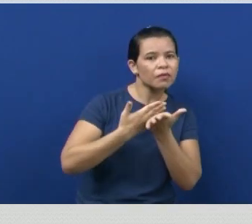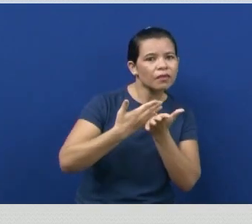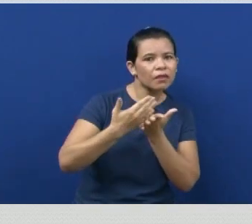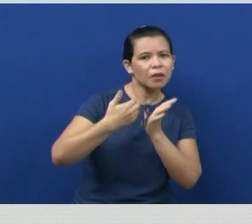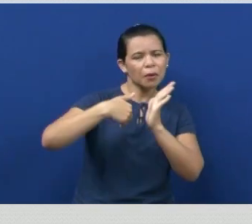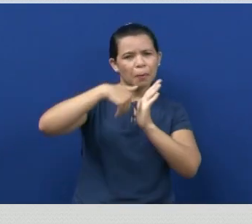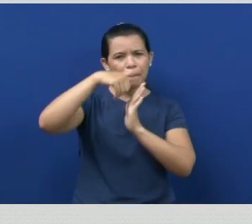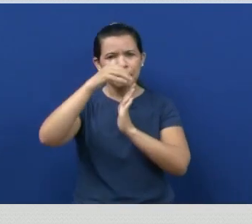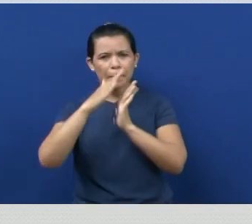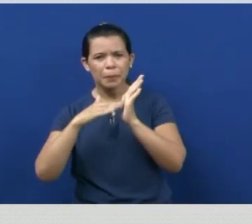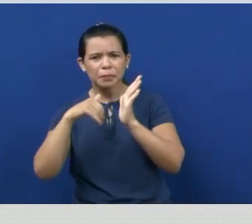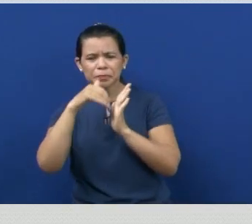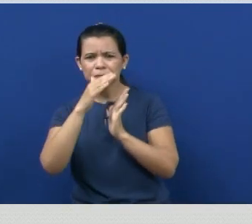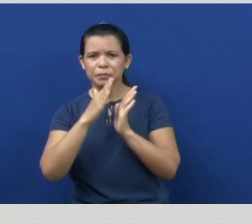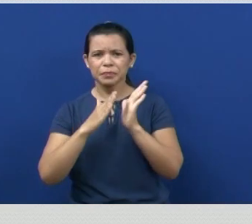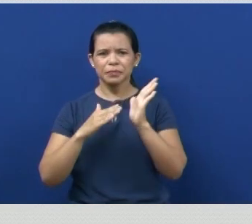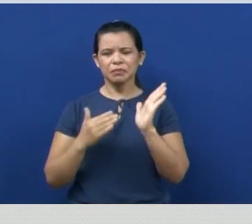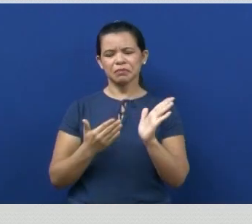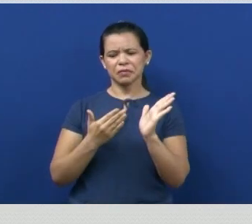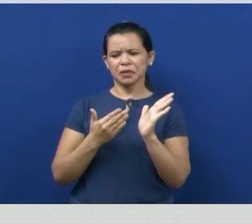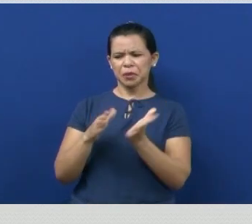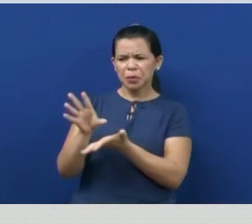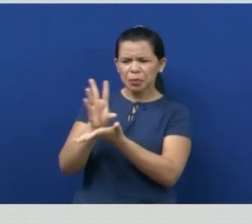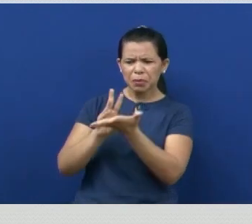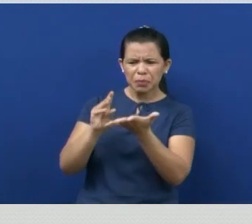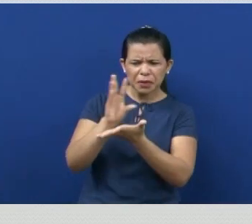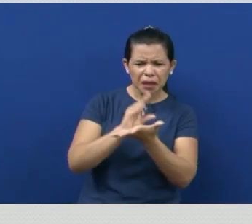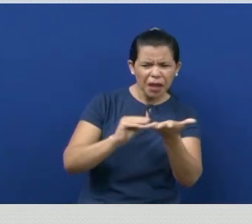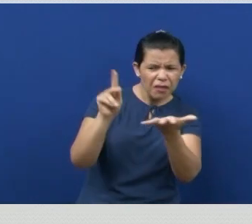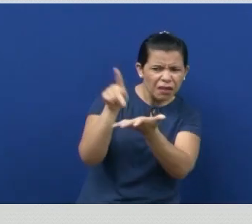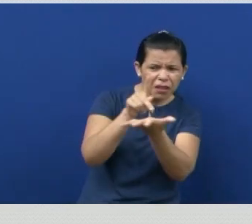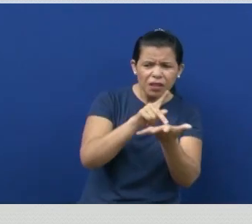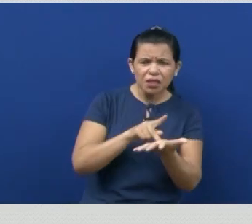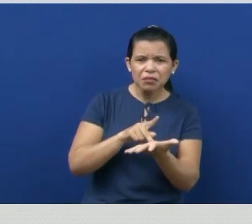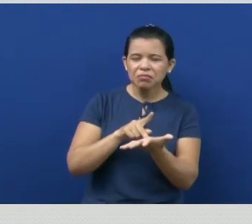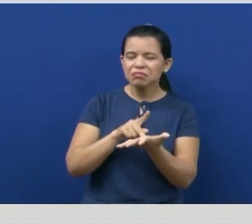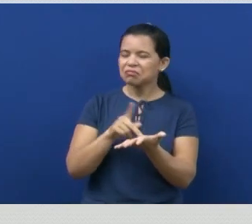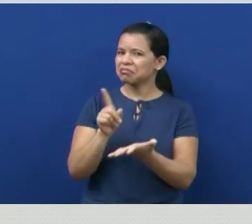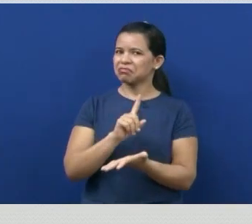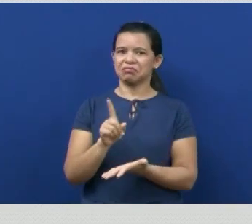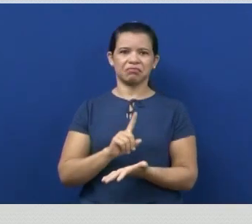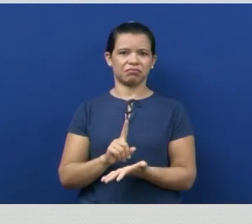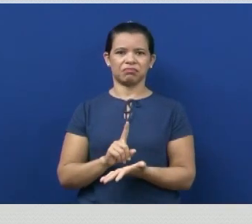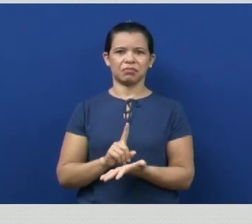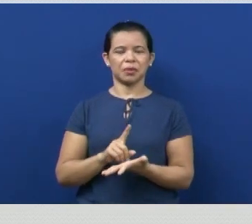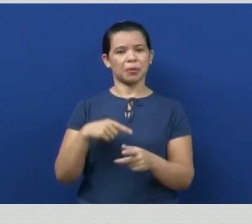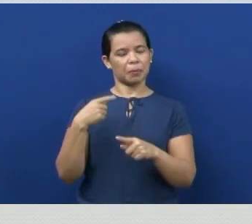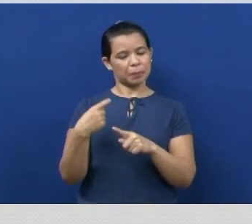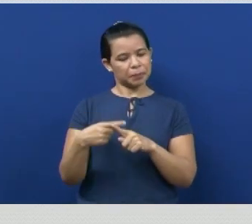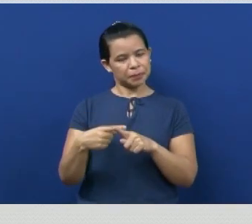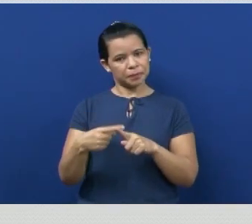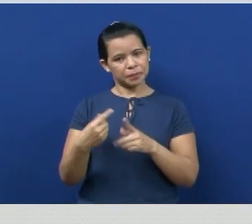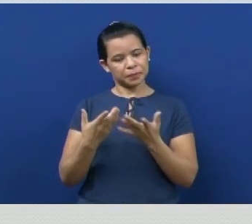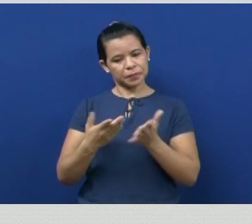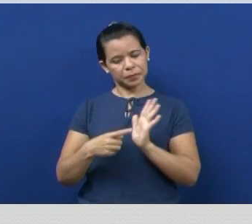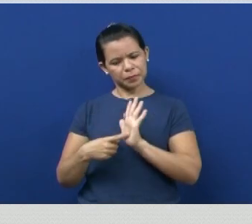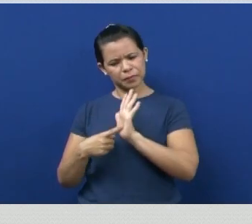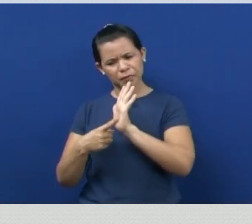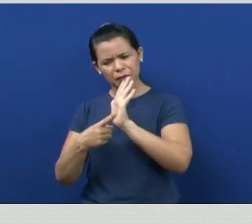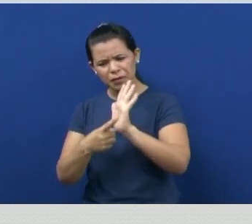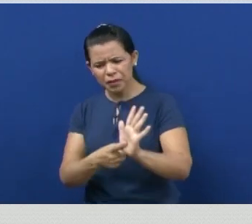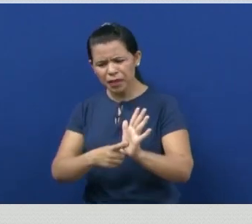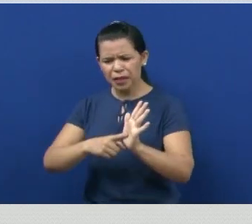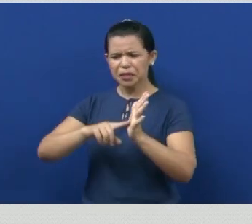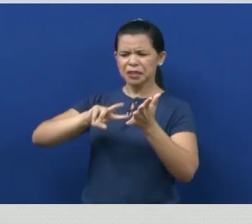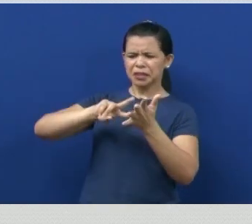realidade são menos importantes do que a capacidade da obra permitir a interpretação de